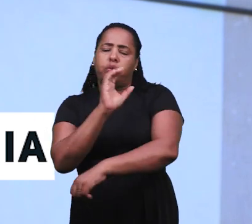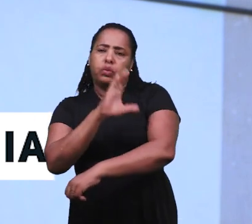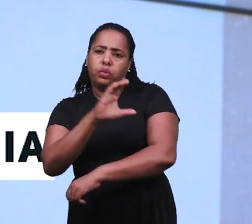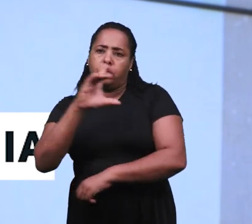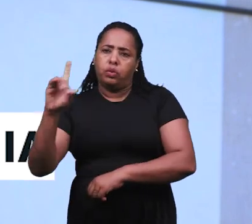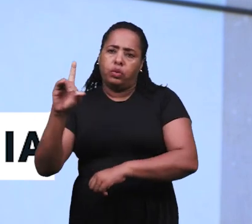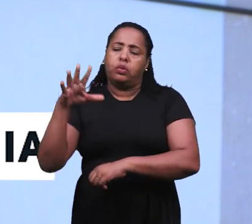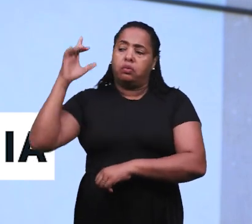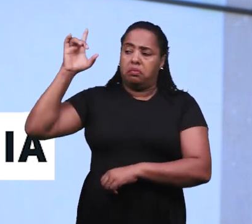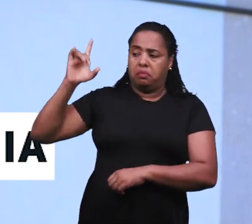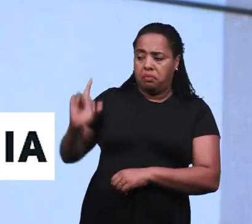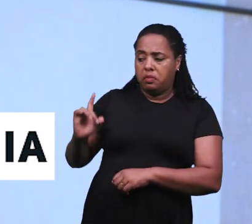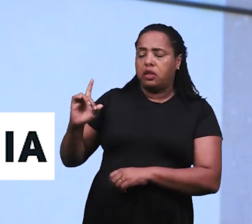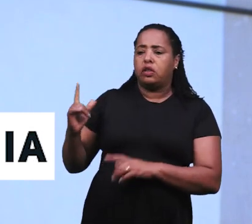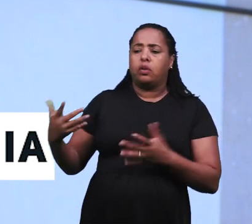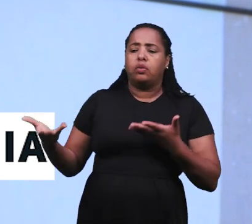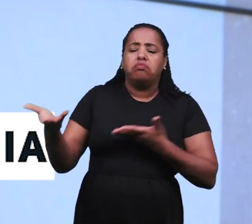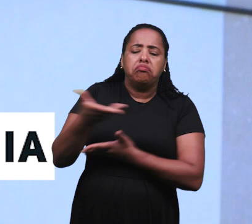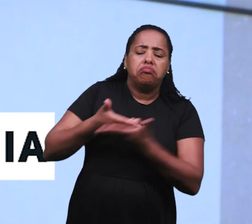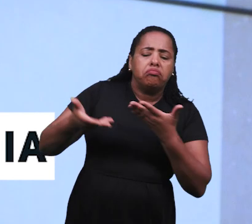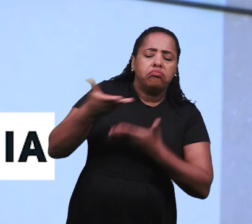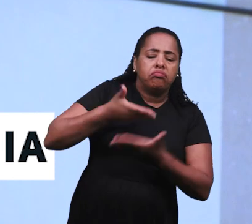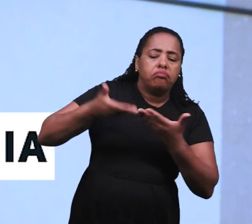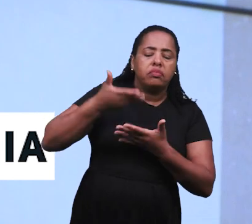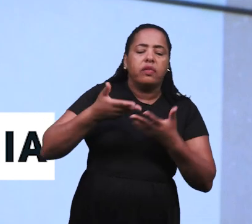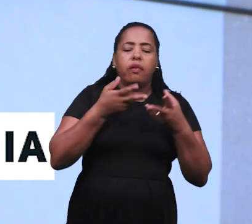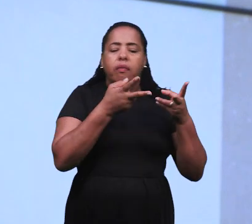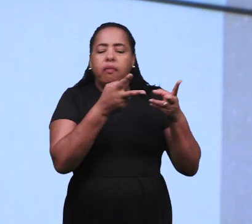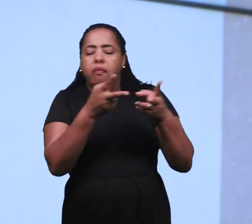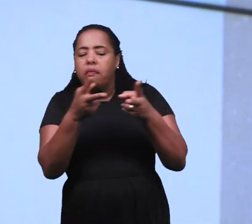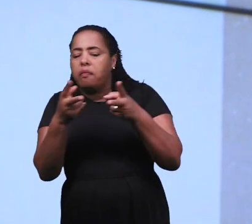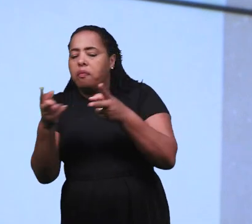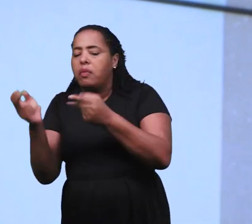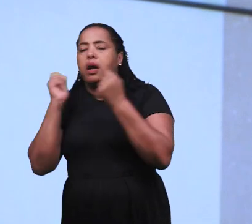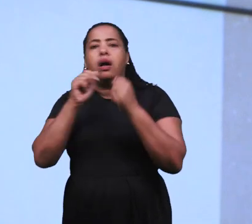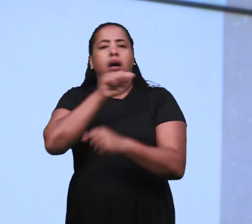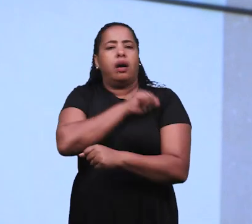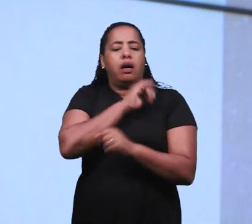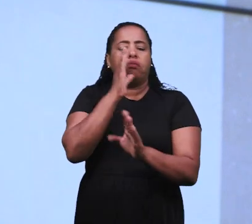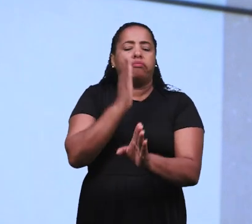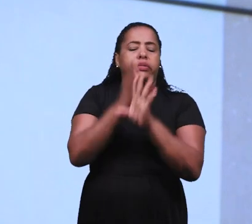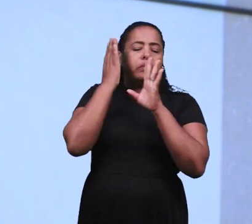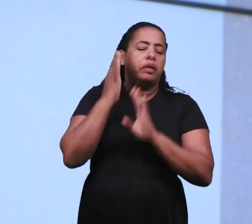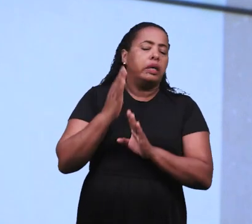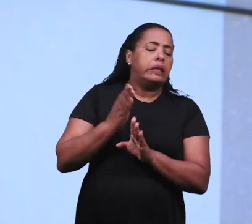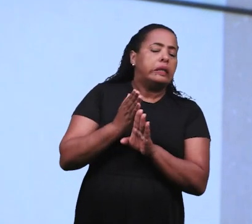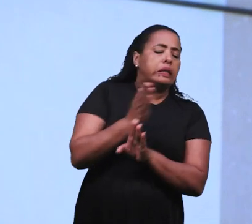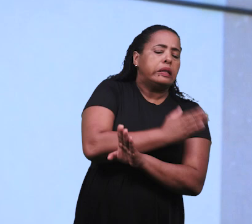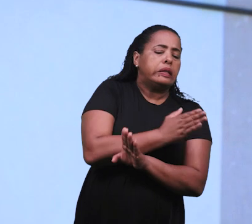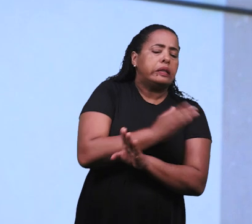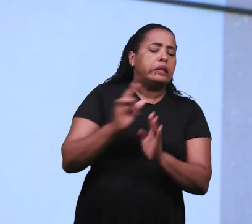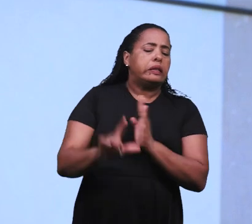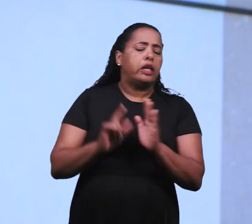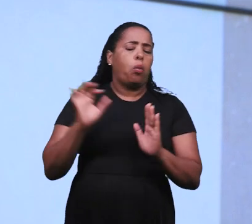com a diretoria, nós conseguimos acompanhar cada aluno e identificar, não, esse problema aqui, ele não era assim ano passado, o